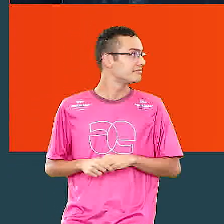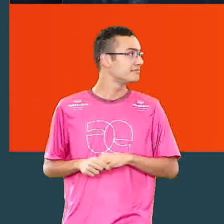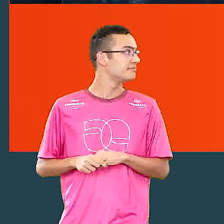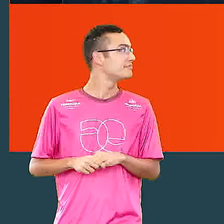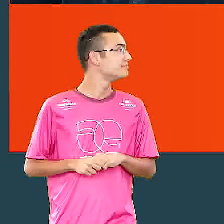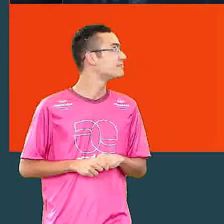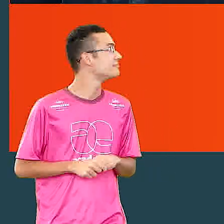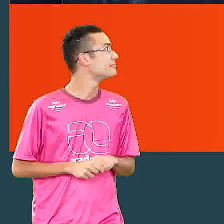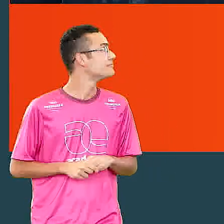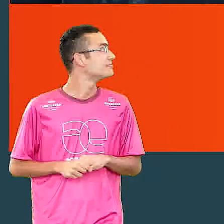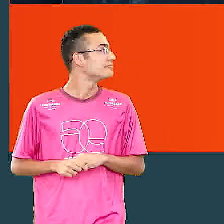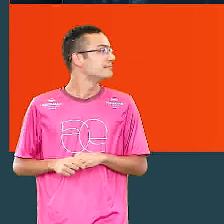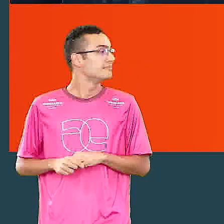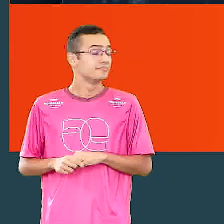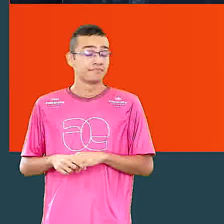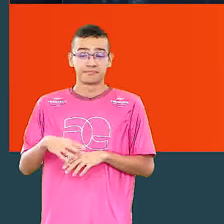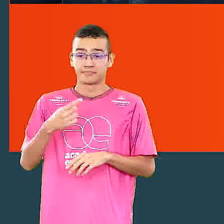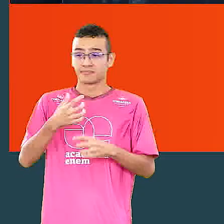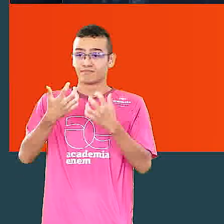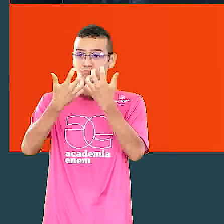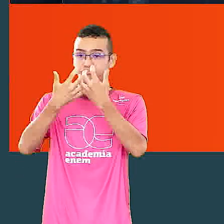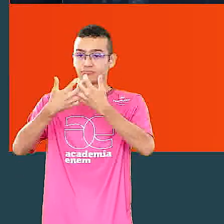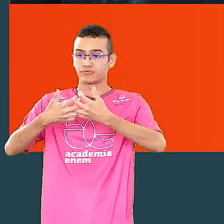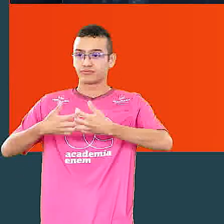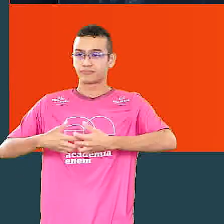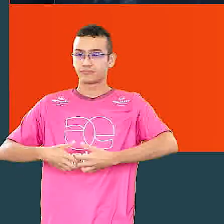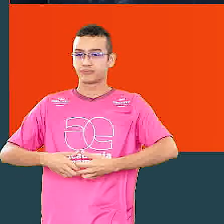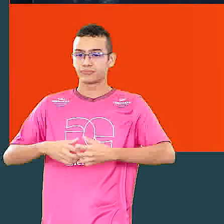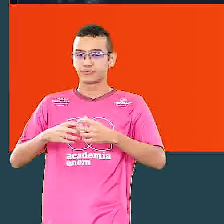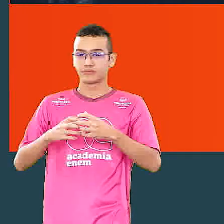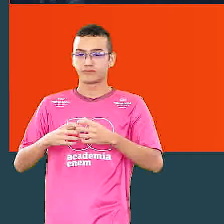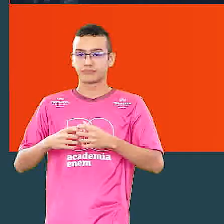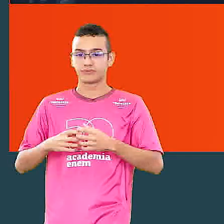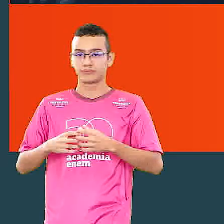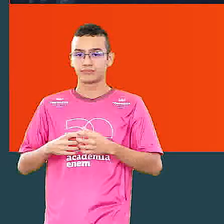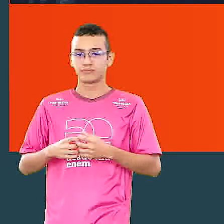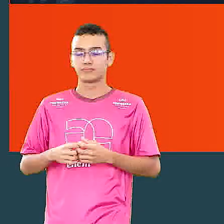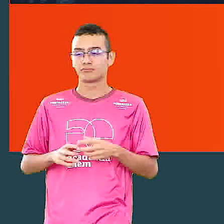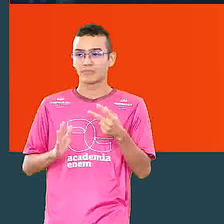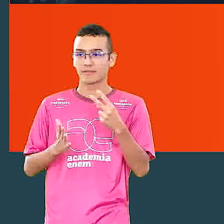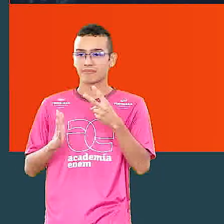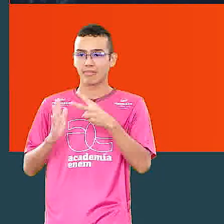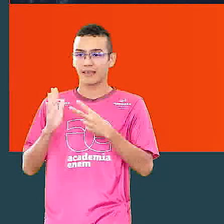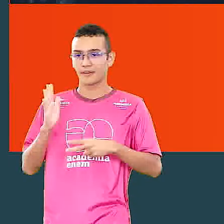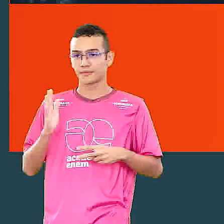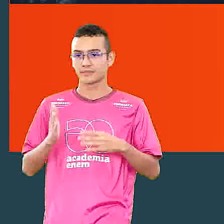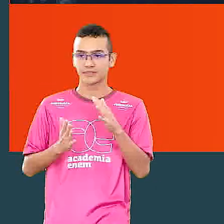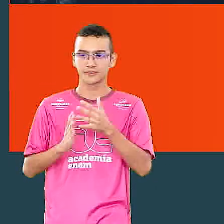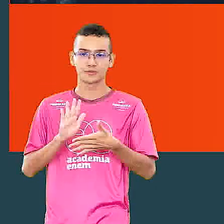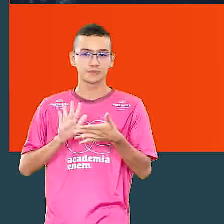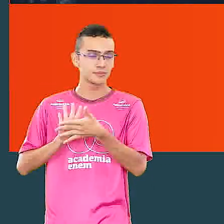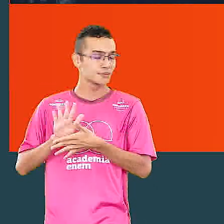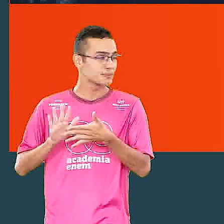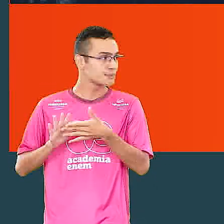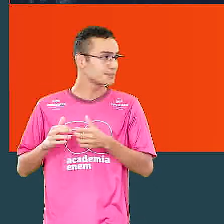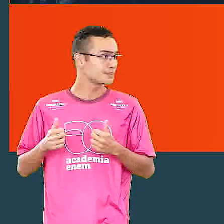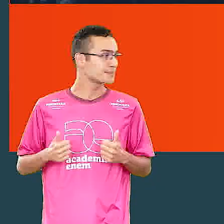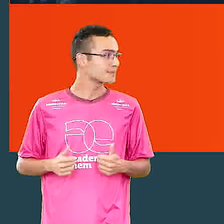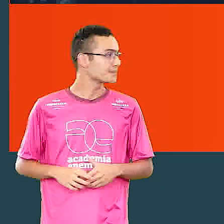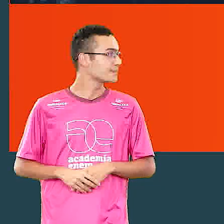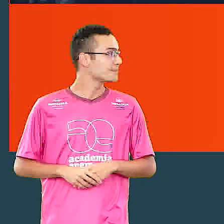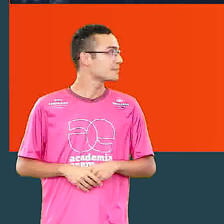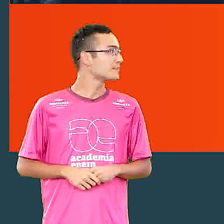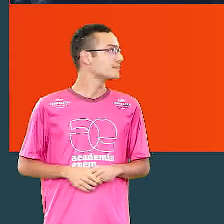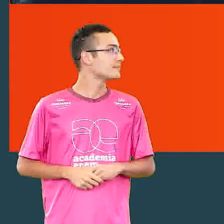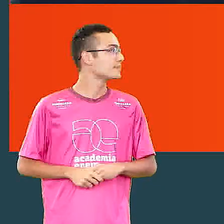movida a vapor foi o nascimento do sistema fabril em grande escala, representando um aumento tremendo na